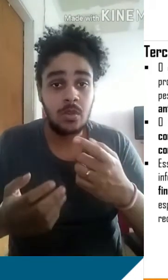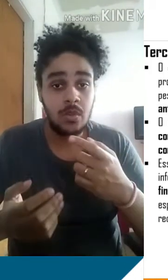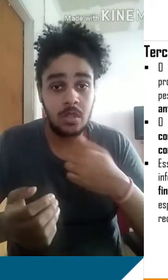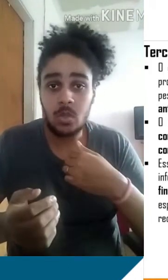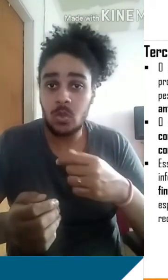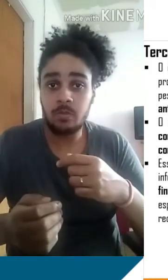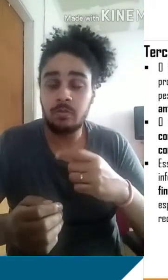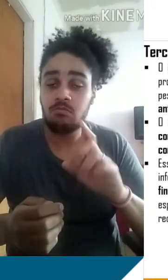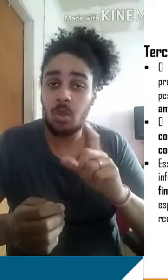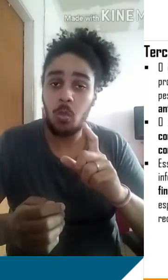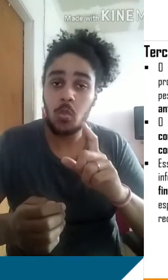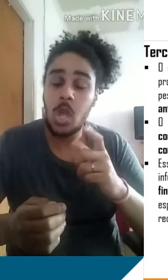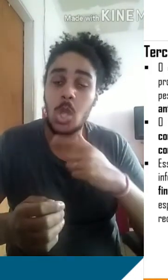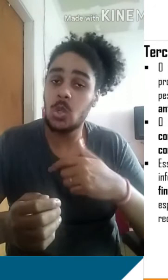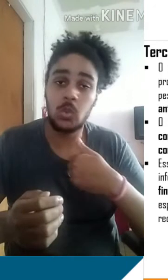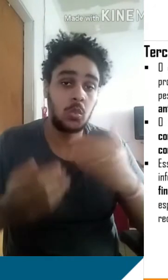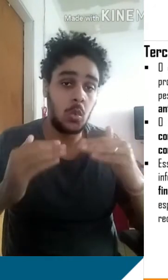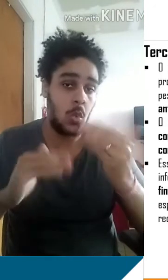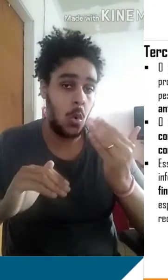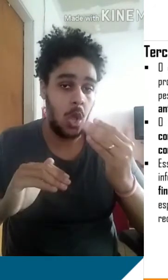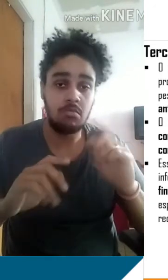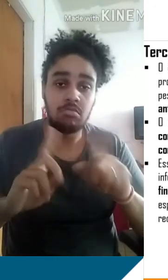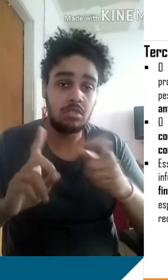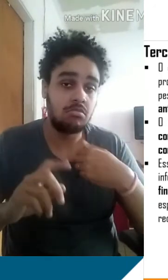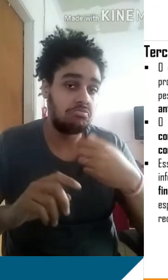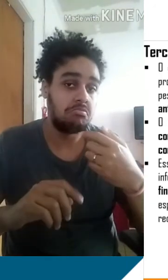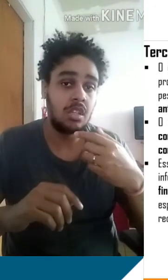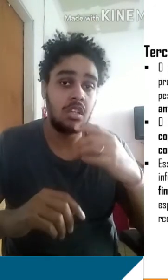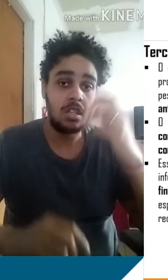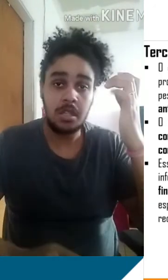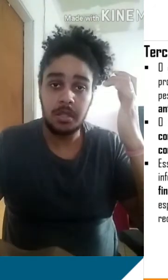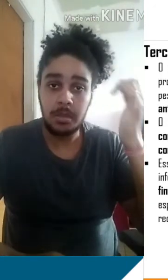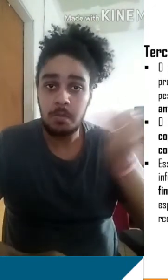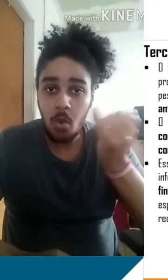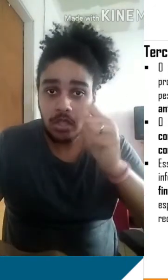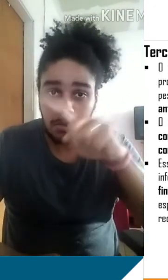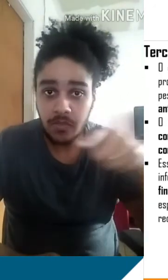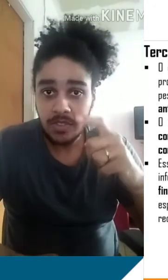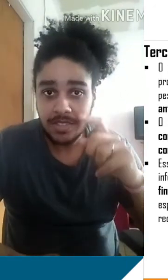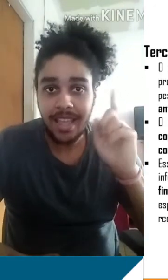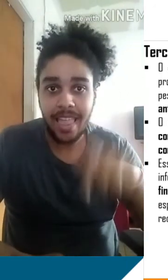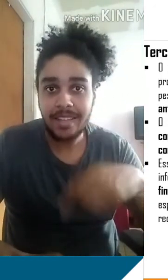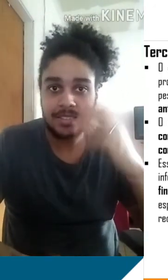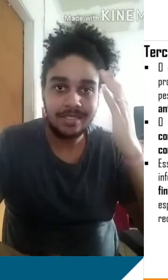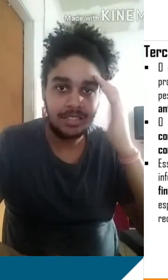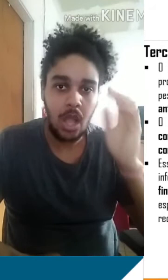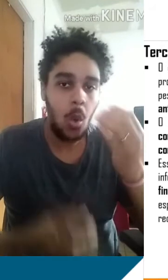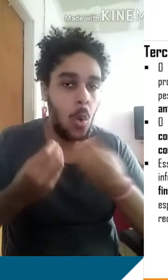você é você entender como isso está colocado. Tá? Eu indico outra música para você, uma música do Gil, Parabola e